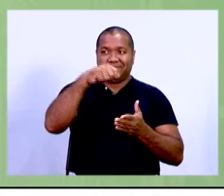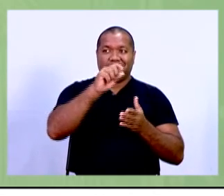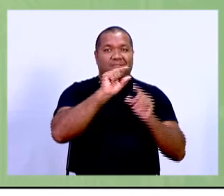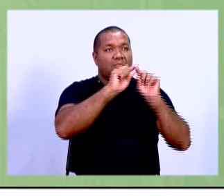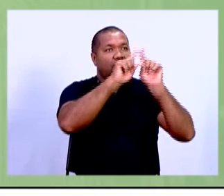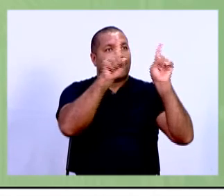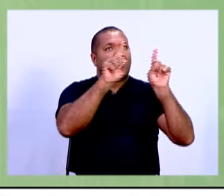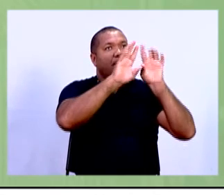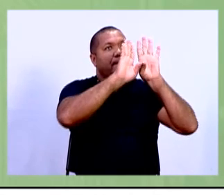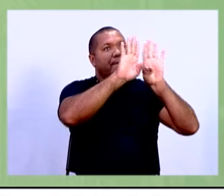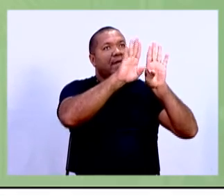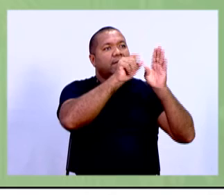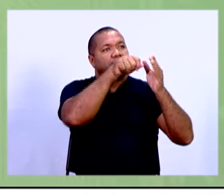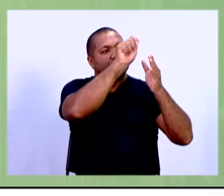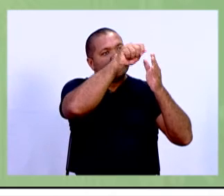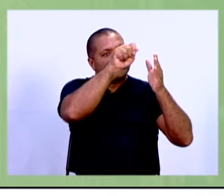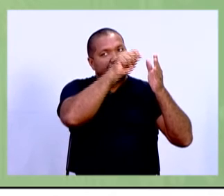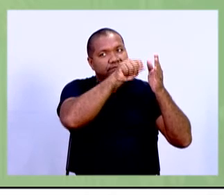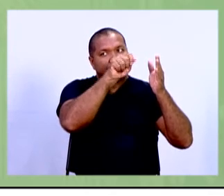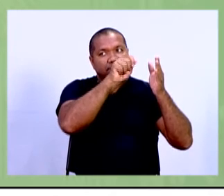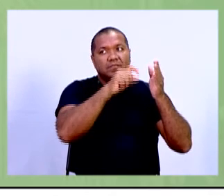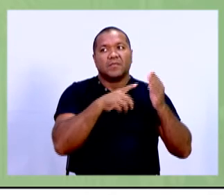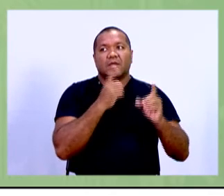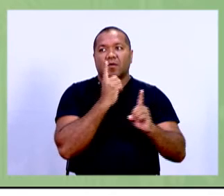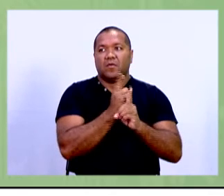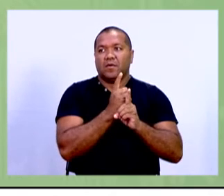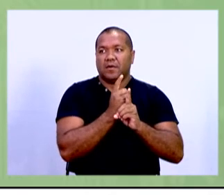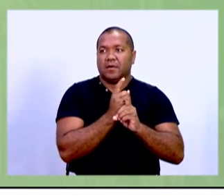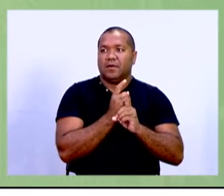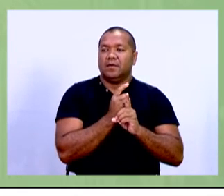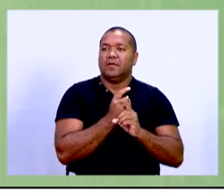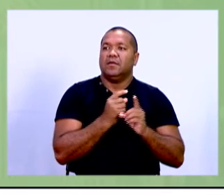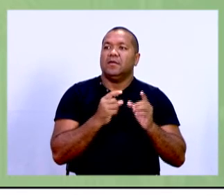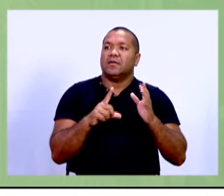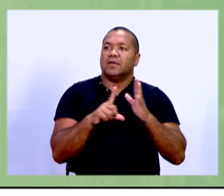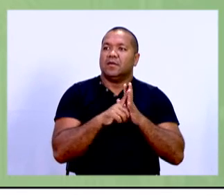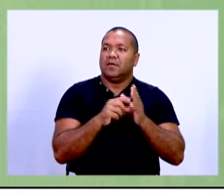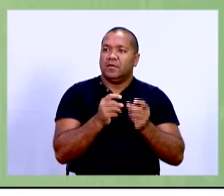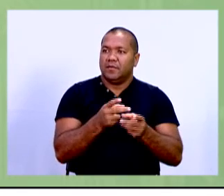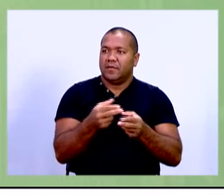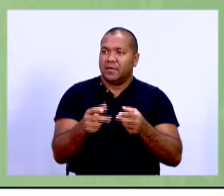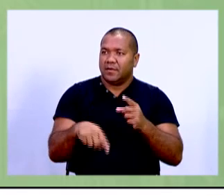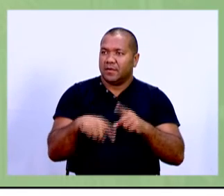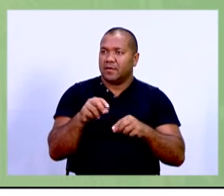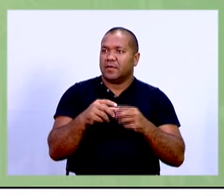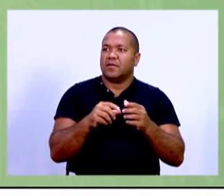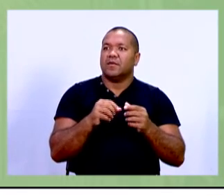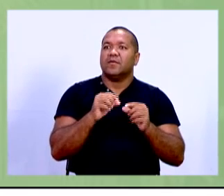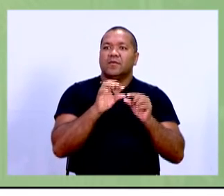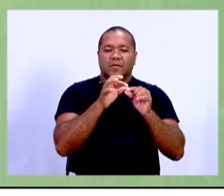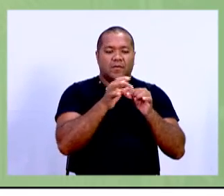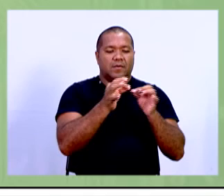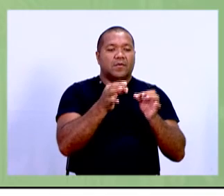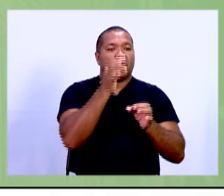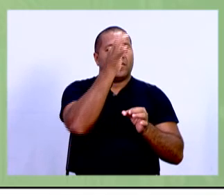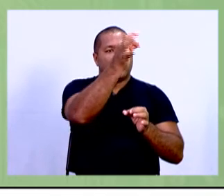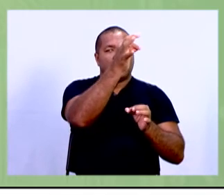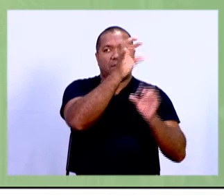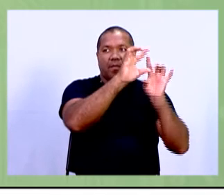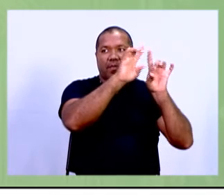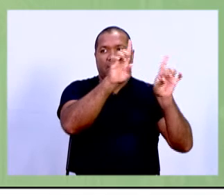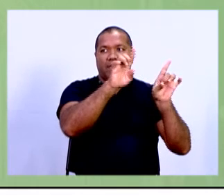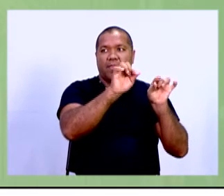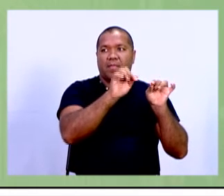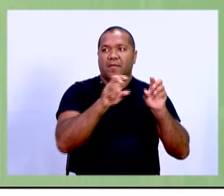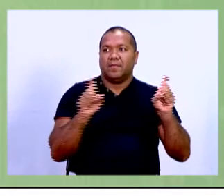verde, rosa, amarelo, que a gente acha na papelaria, que gruda assim no computador, que a gente coloca no computador,